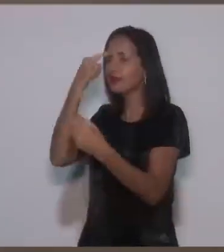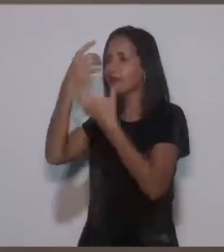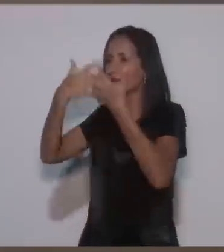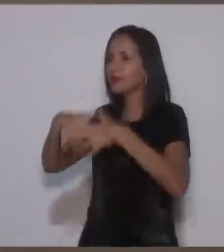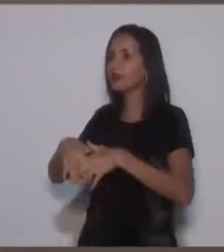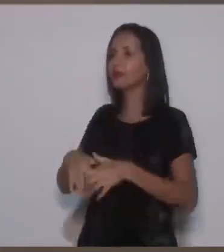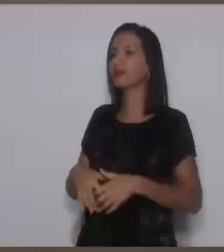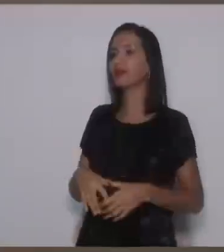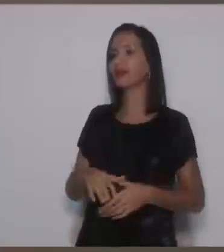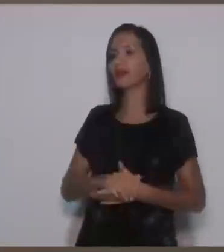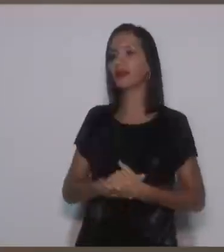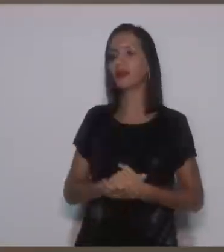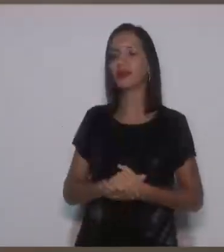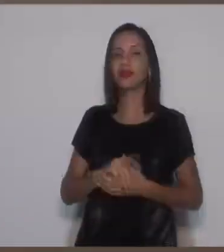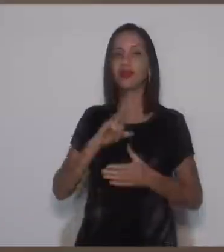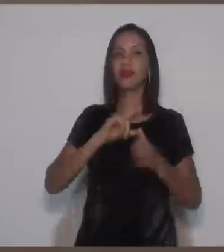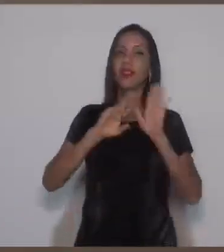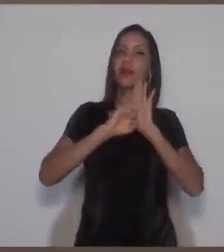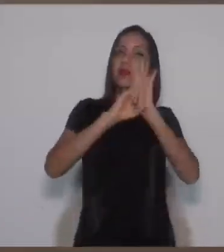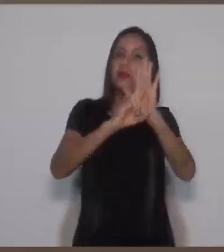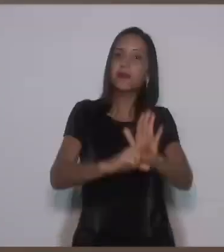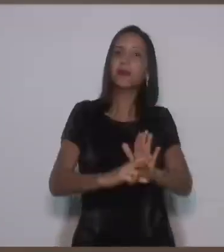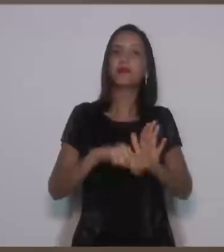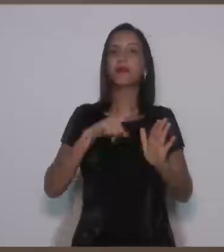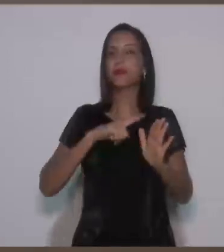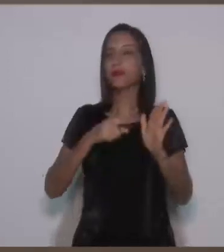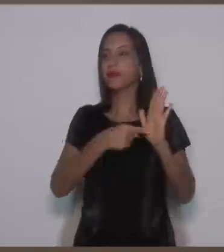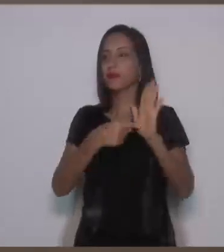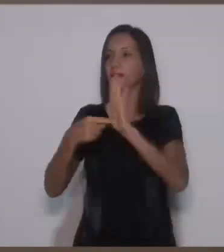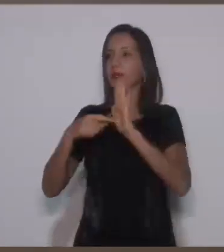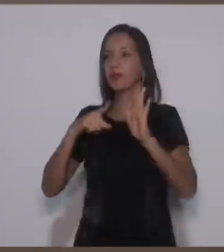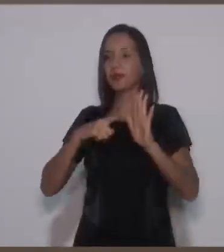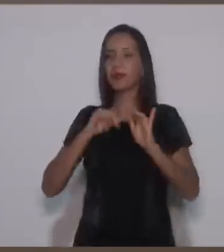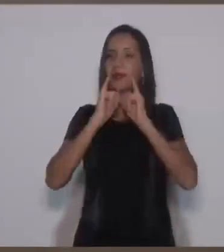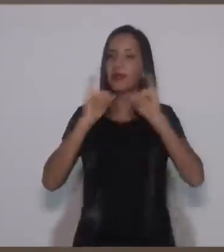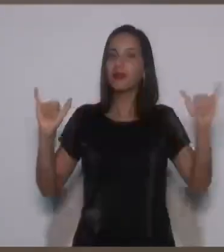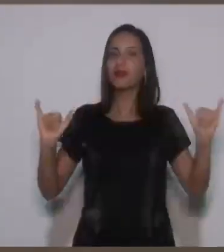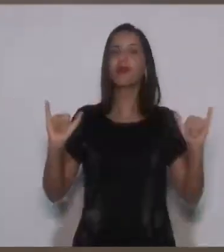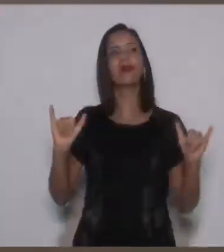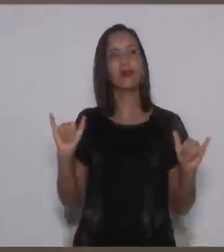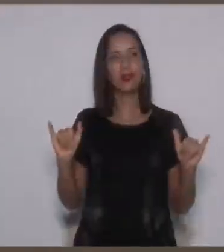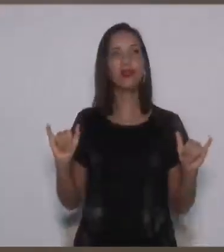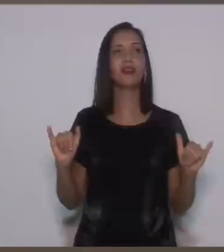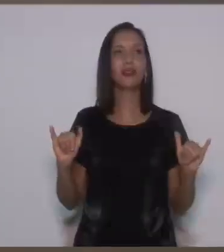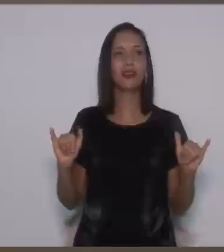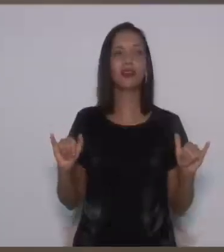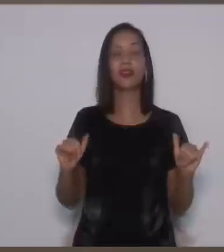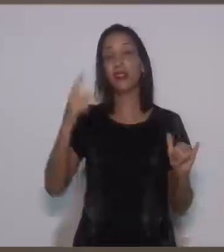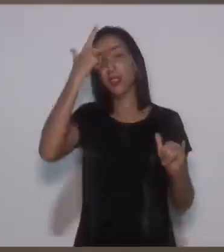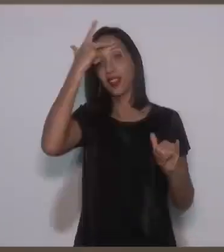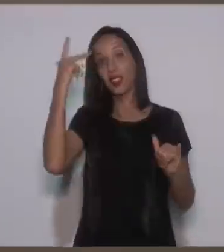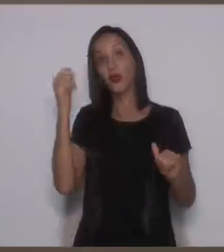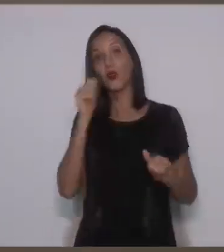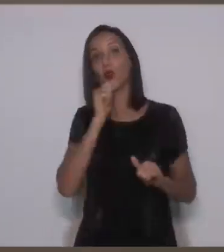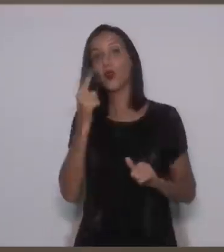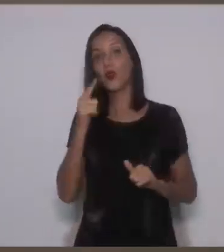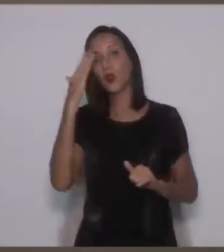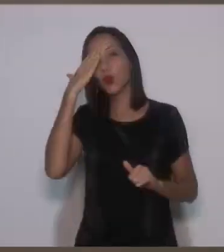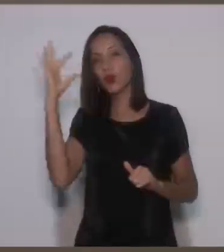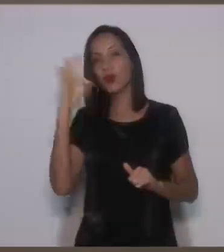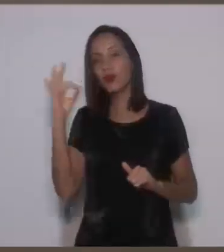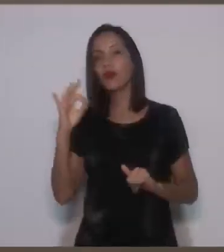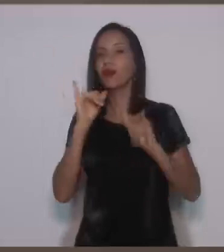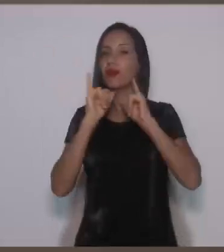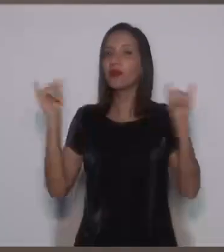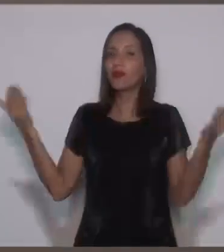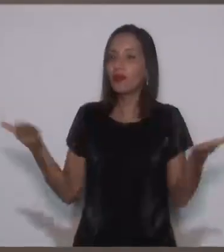seu nome, o representante, e também coloco aqui falar um pouquinho da sua fala. Se as pessoas não entenderam a sua